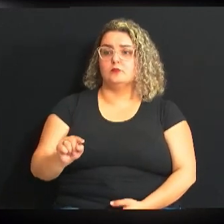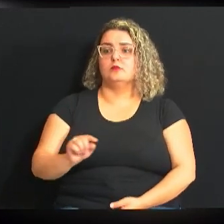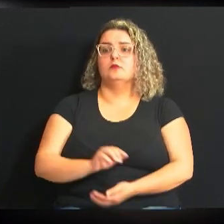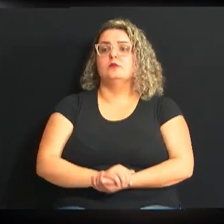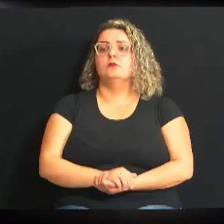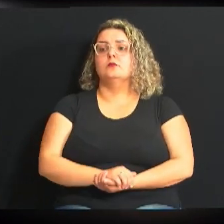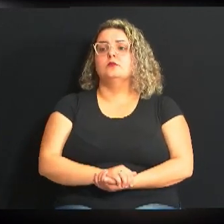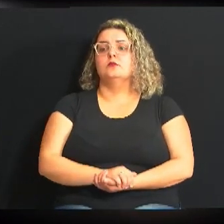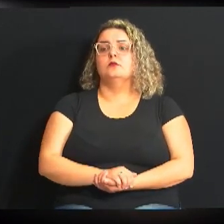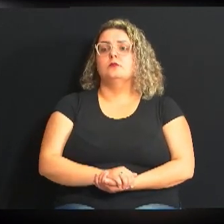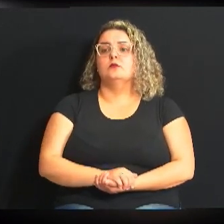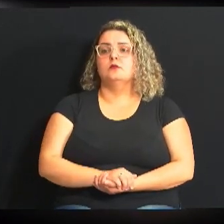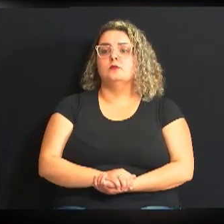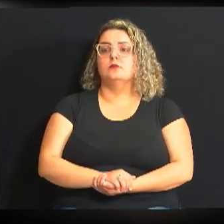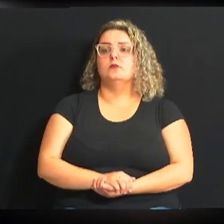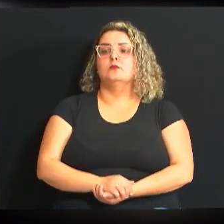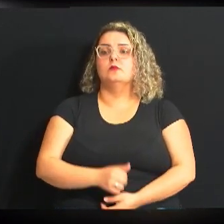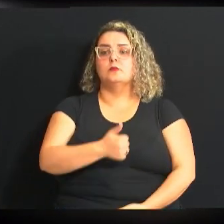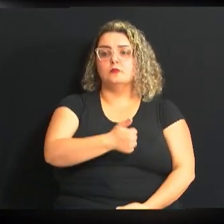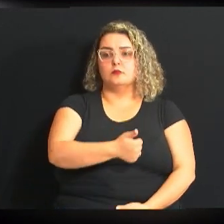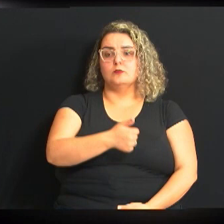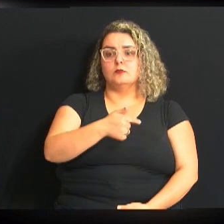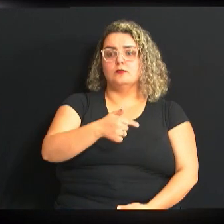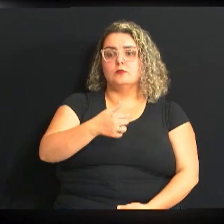procedentes do Tesouro Municipal.